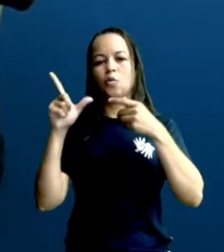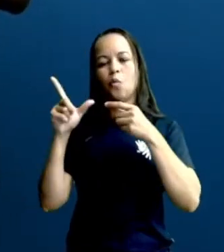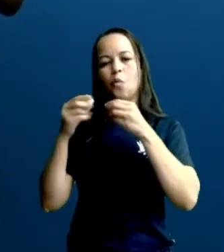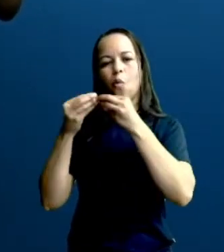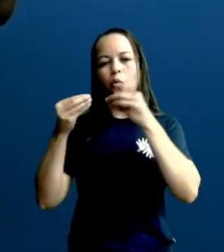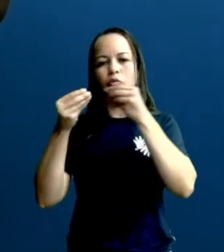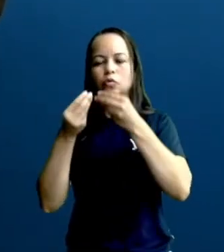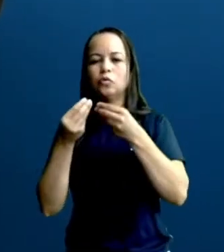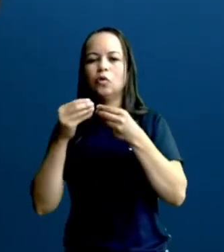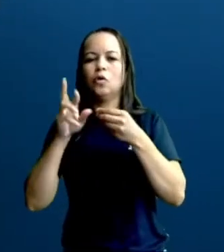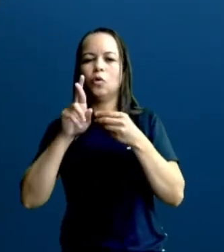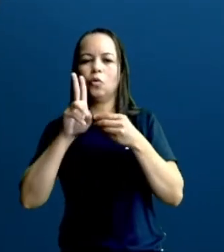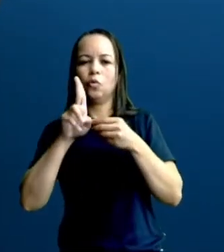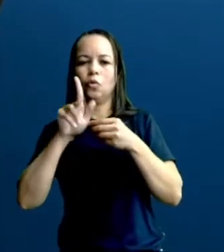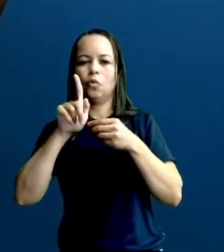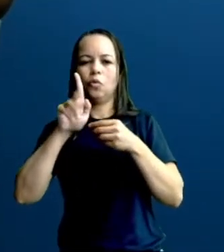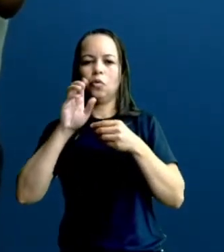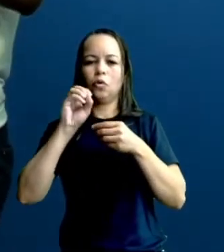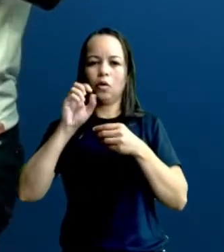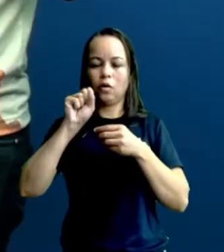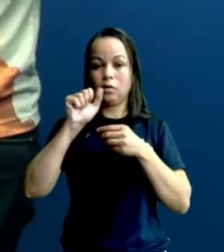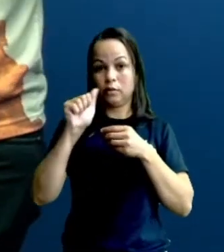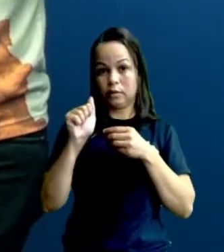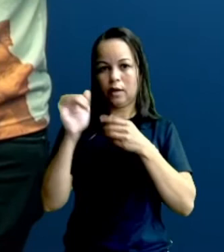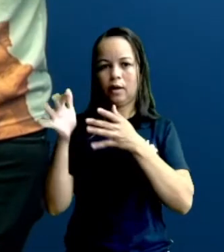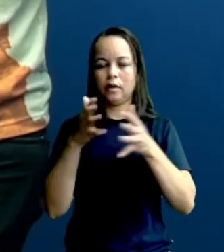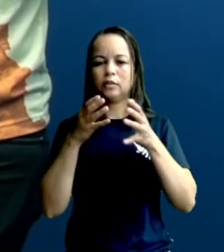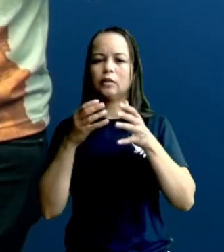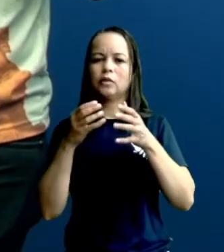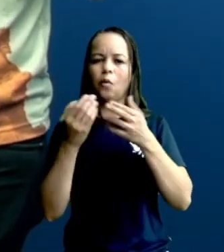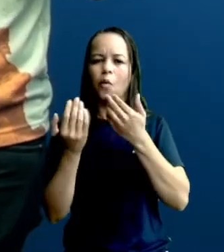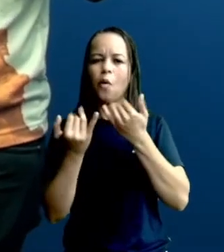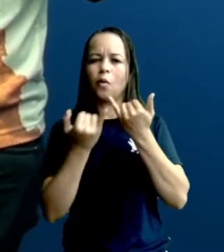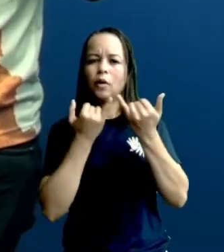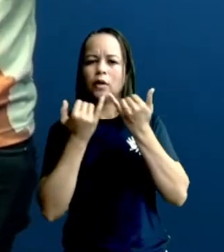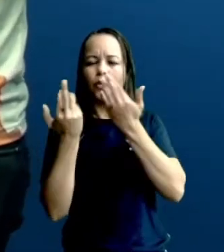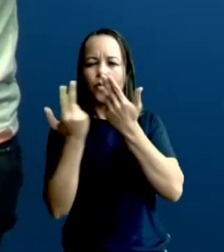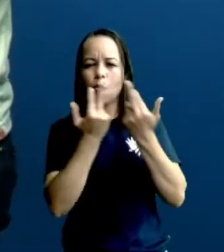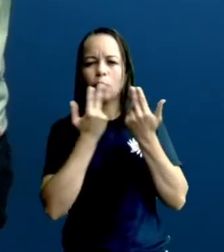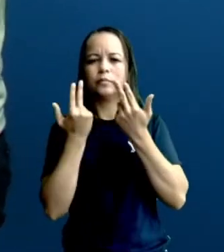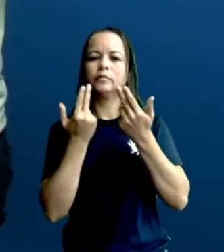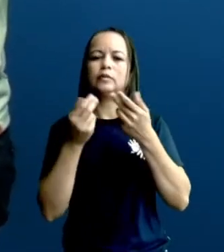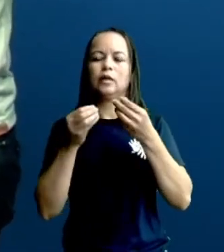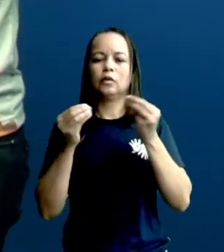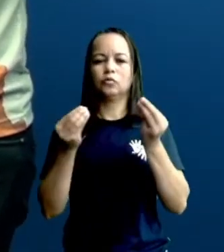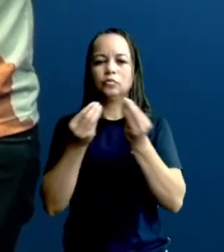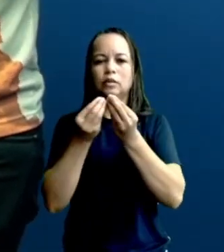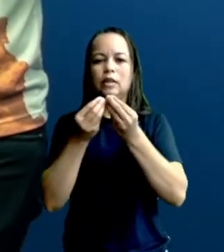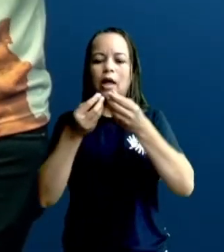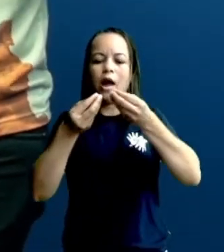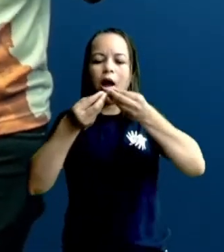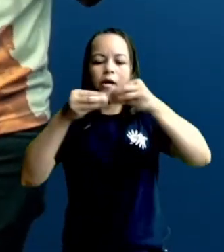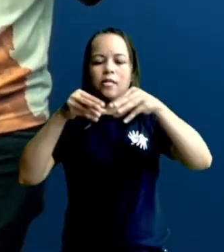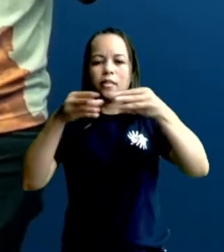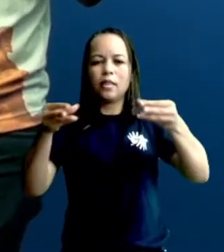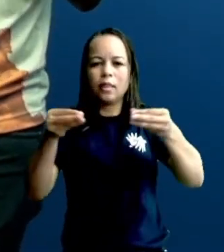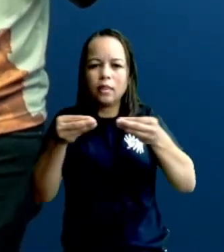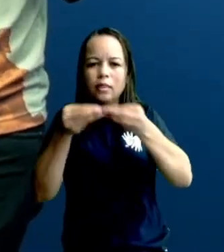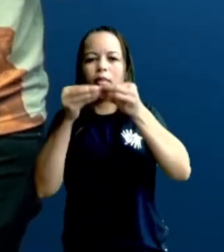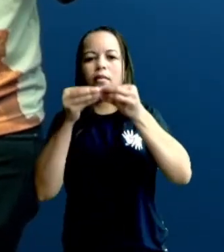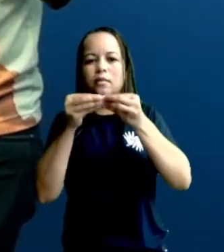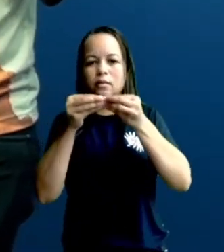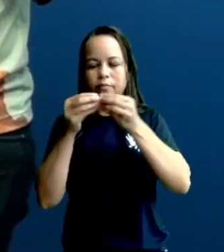exemplo, sementes de ervilha. Então ele possui o mesmo locus, o mesmo local para o gene da semente, mas um